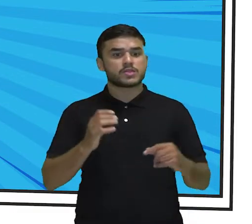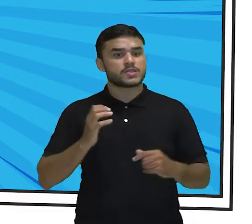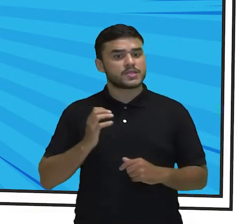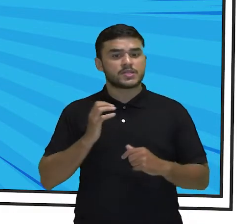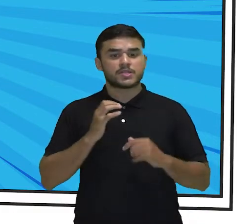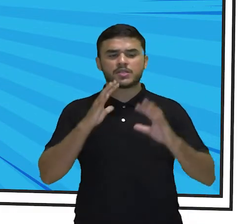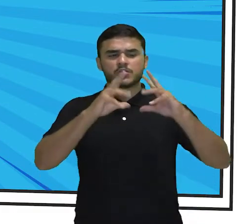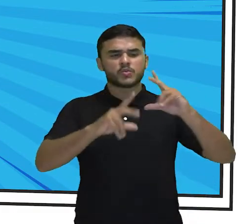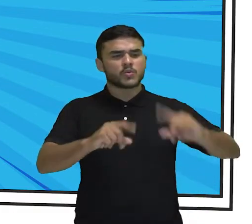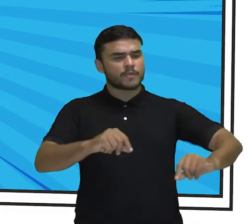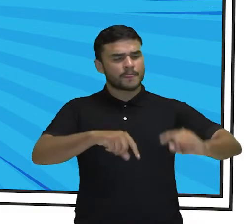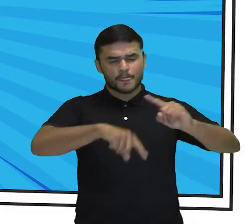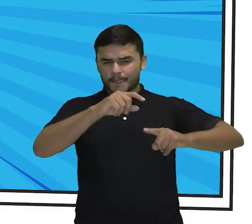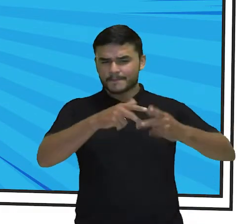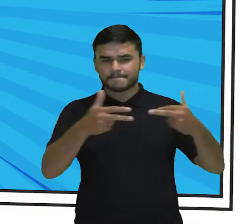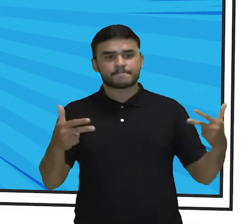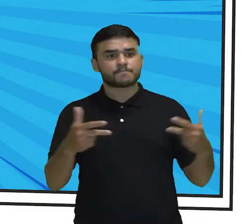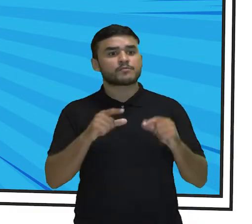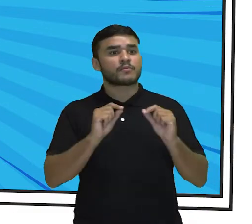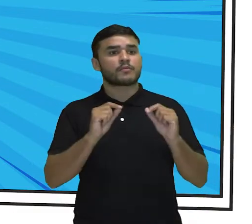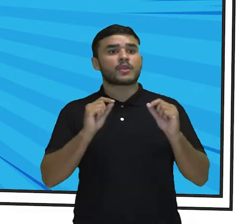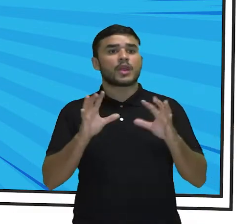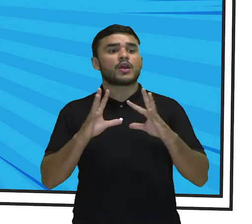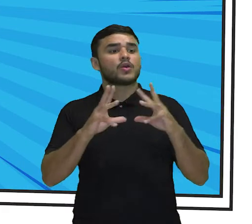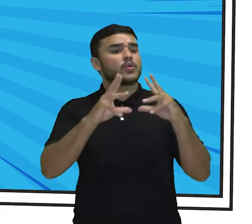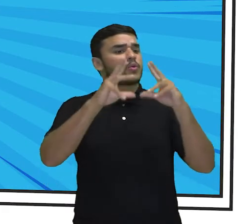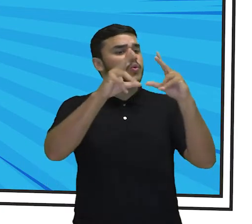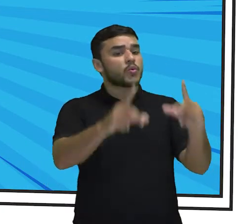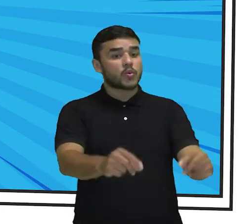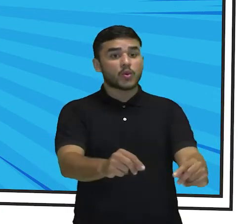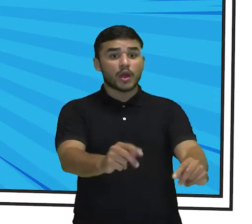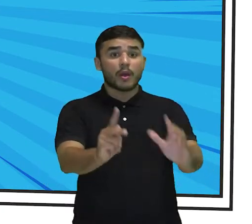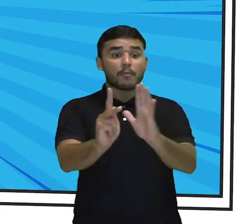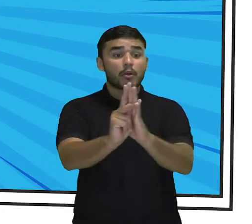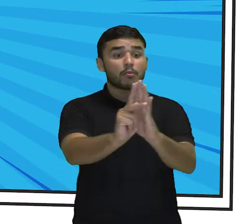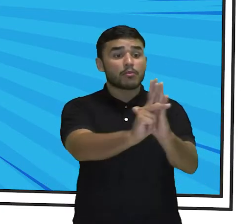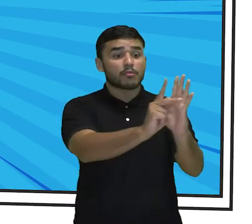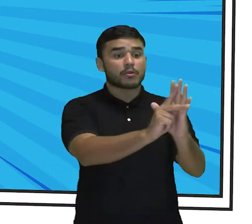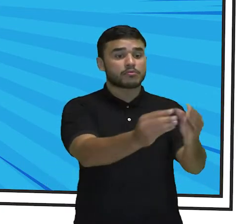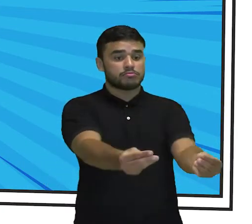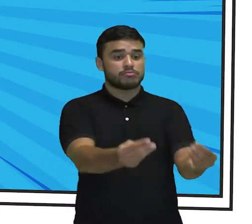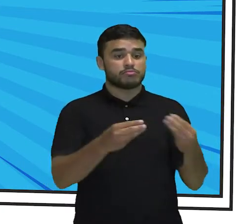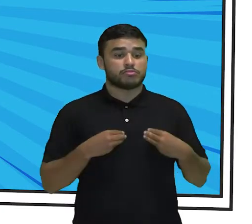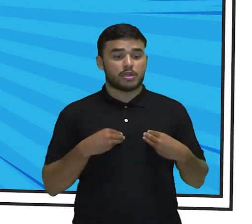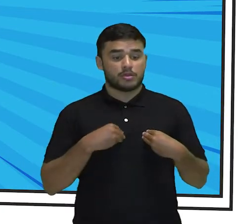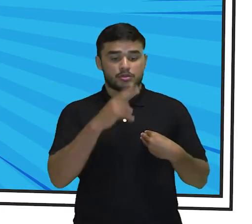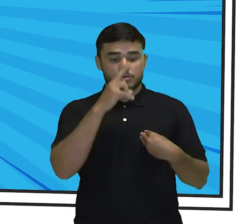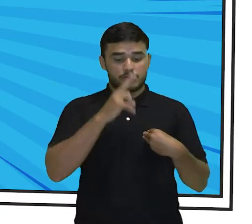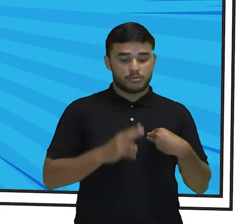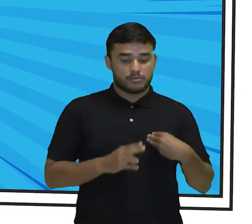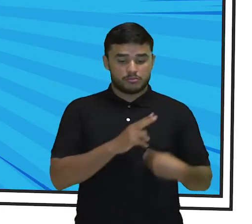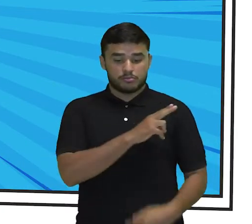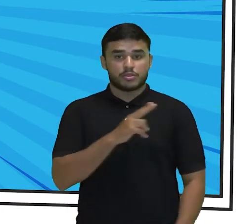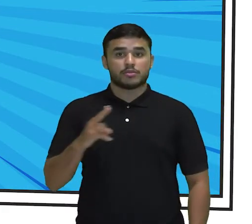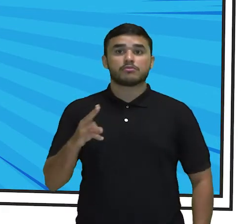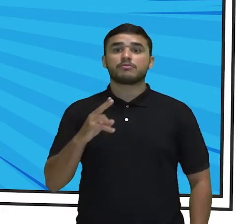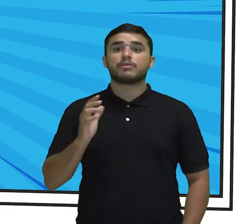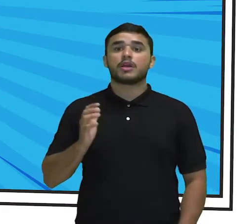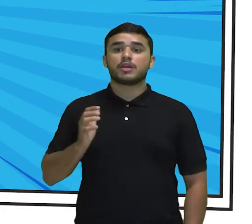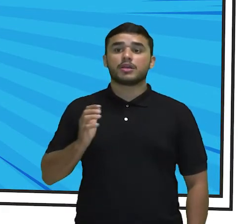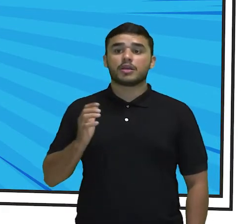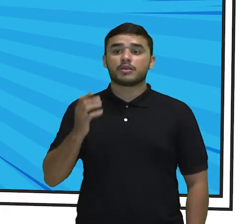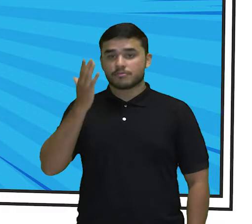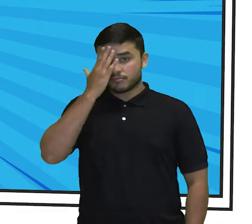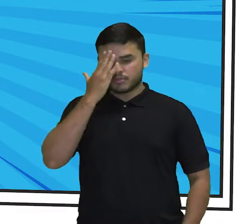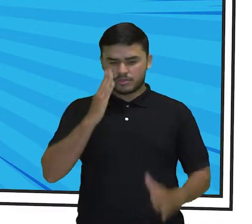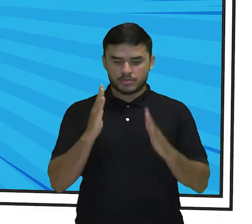bens materiais, seu poder temporal, para que o padre ficasse rico. O padre tivesse poder. A